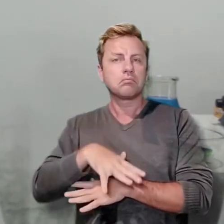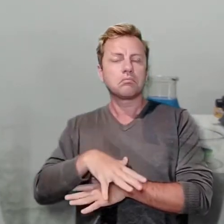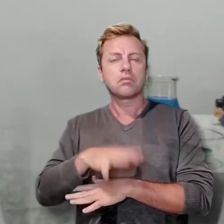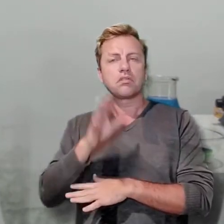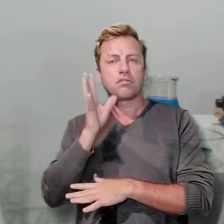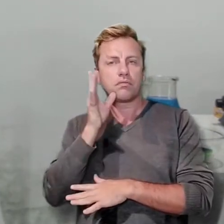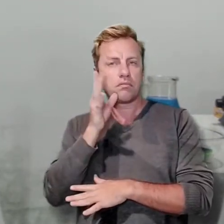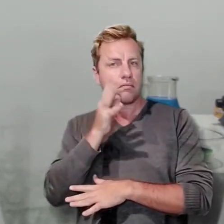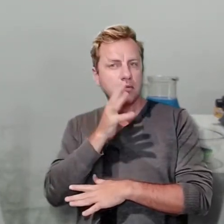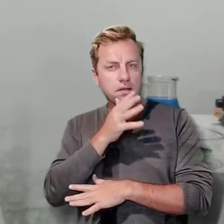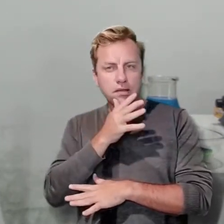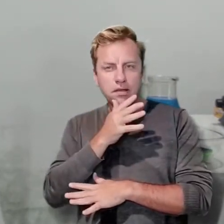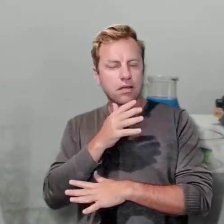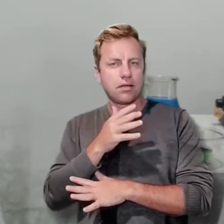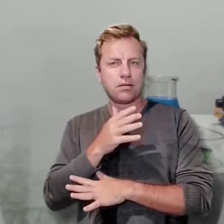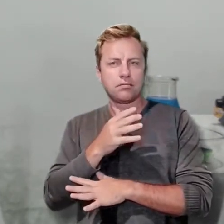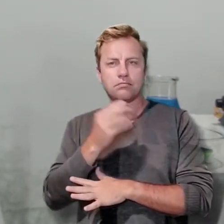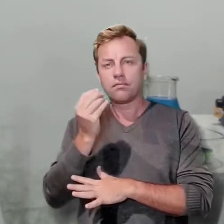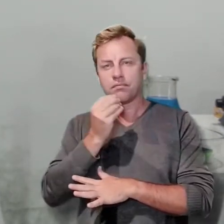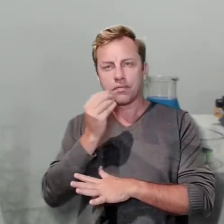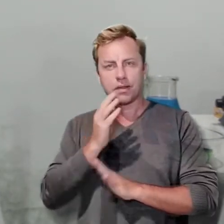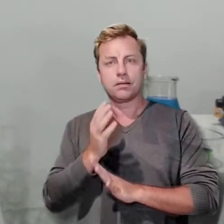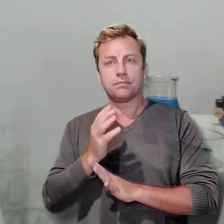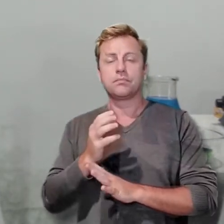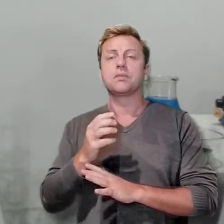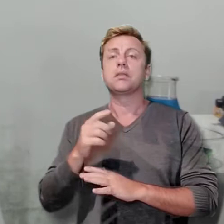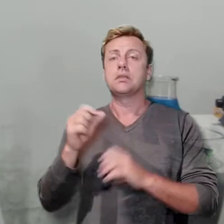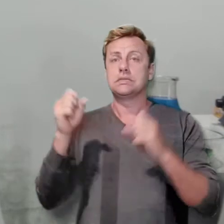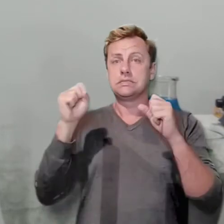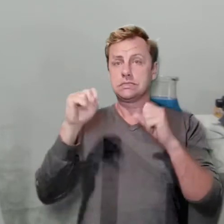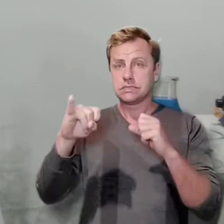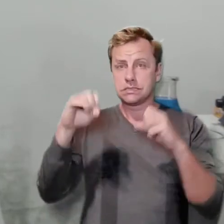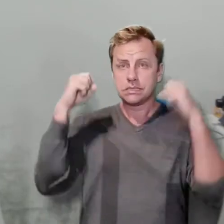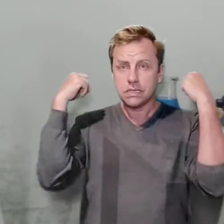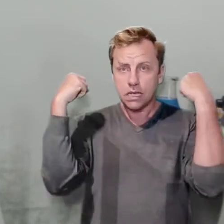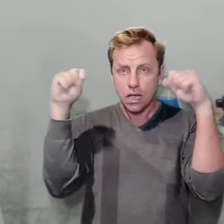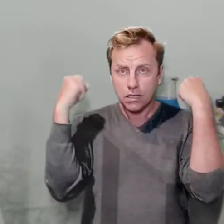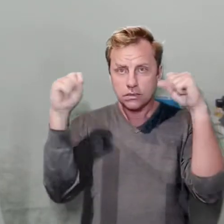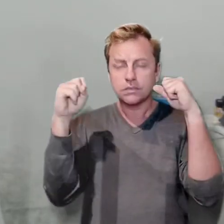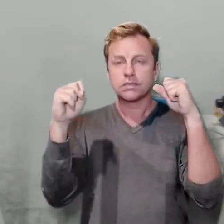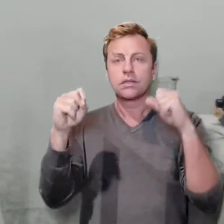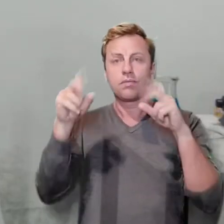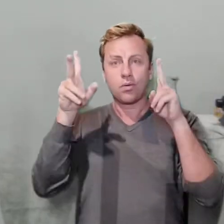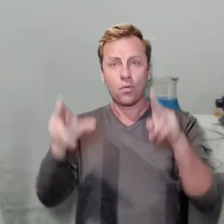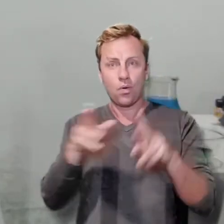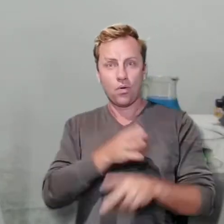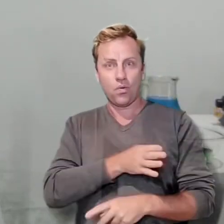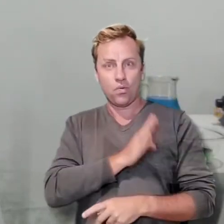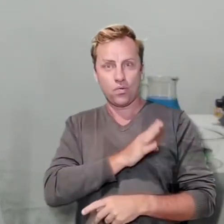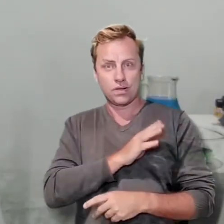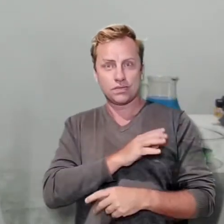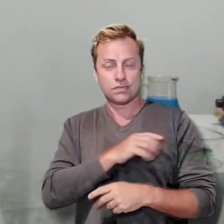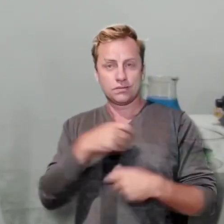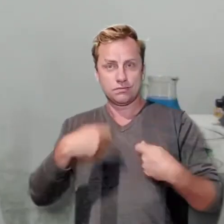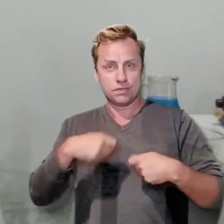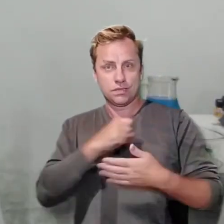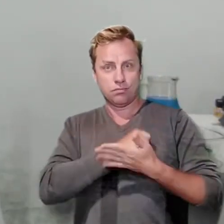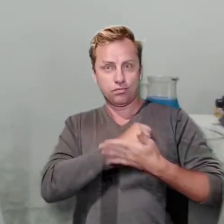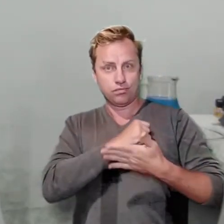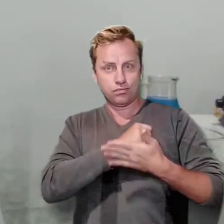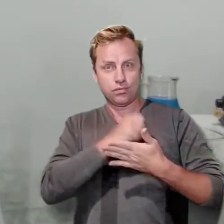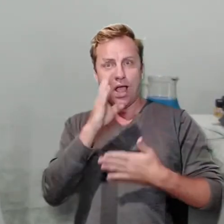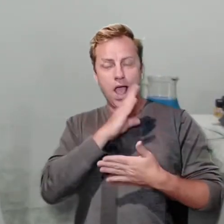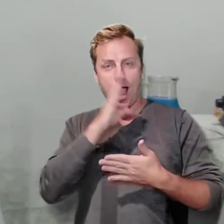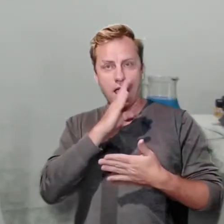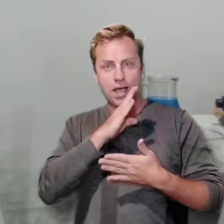bastante lenta, pouco profunda. Quando a gente faz exercício físico, tal qual o coração precisa trabalhar